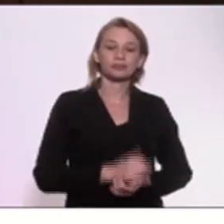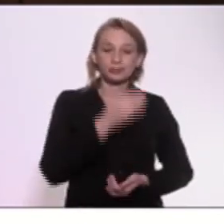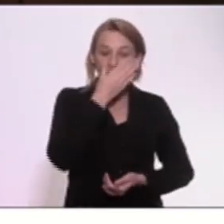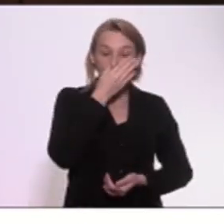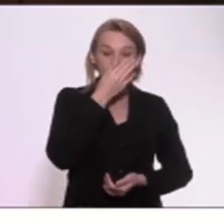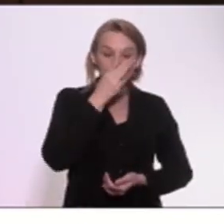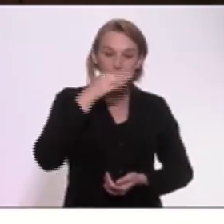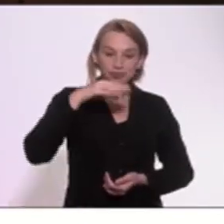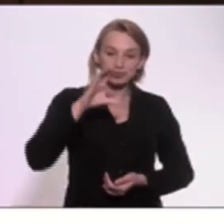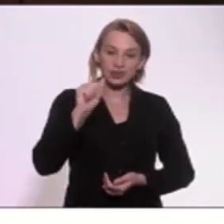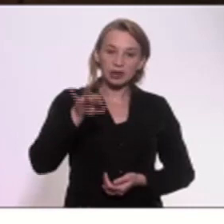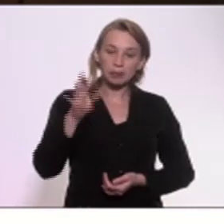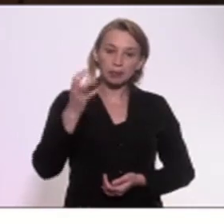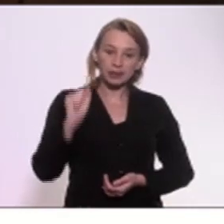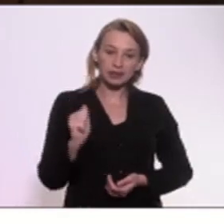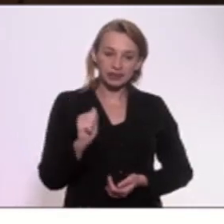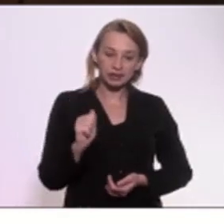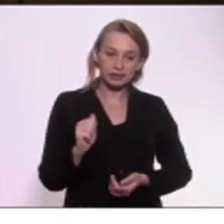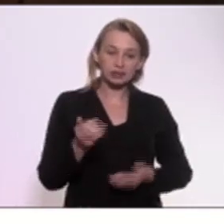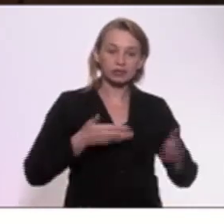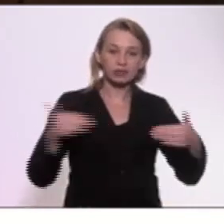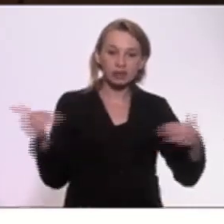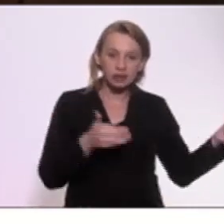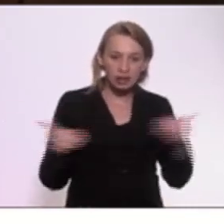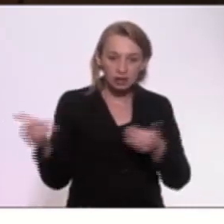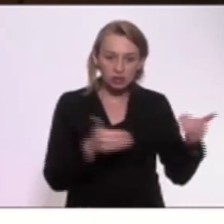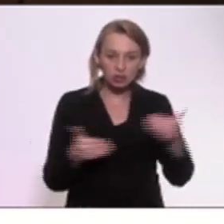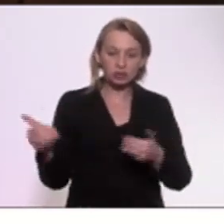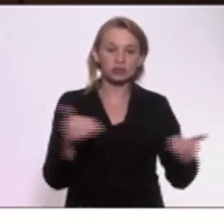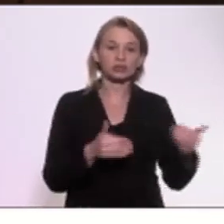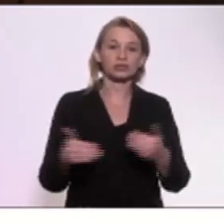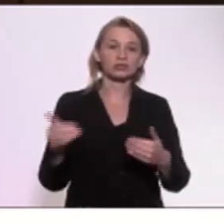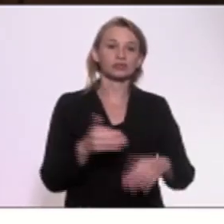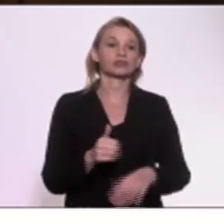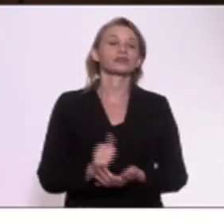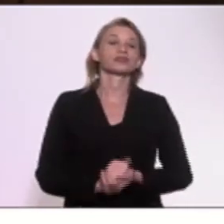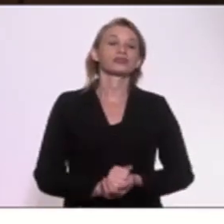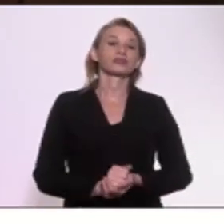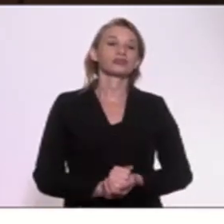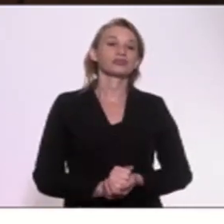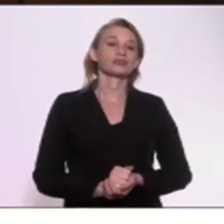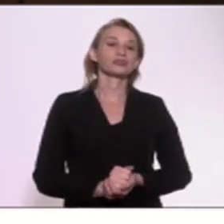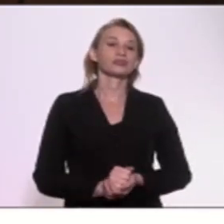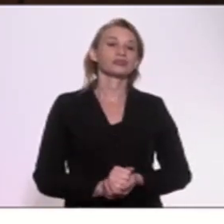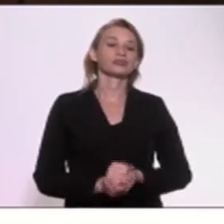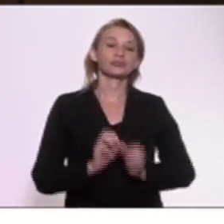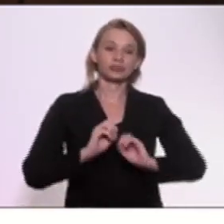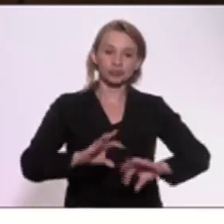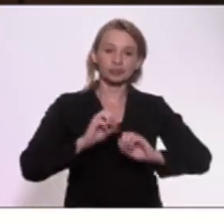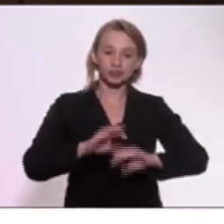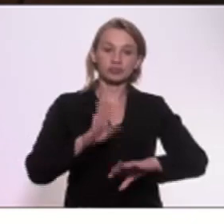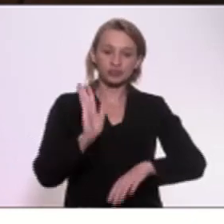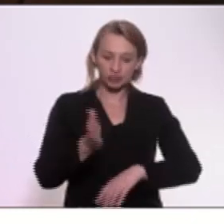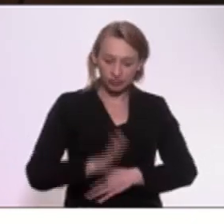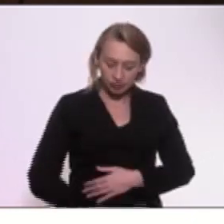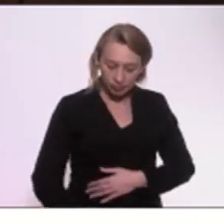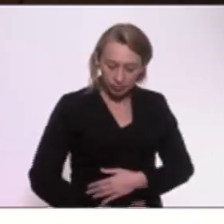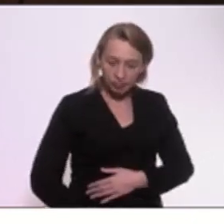pela universalização do acesso à educação, desde a educação infantil. Porque eu sou